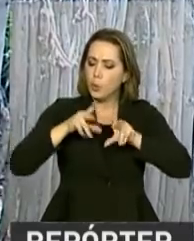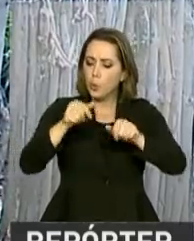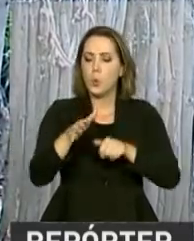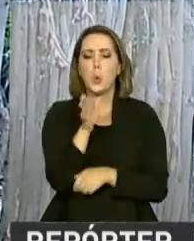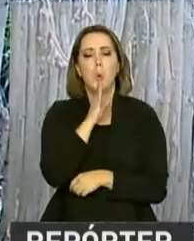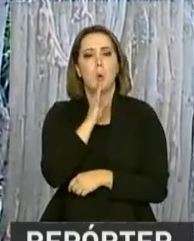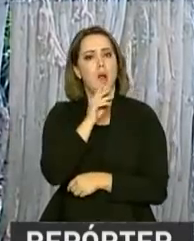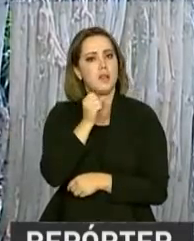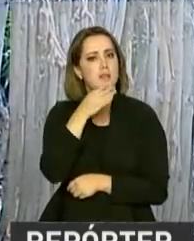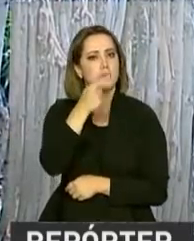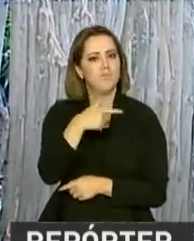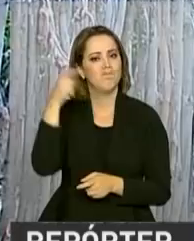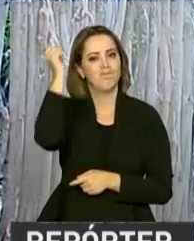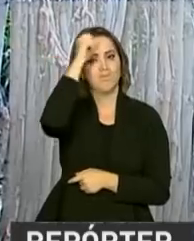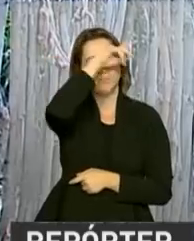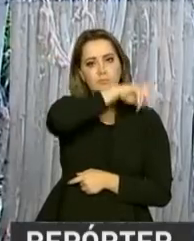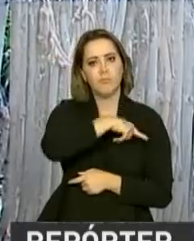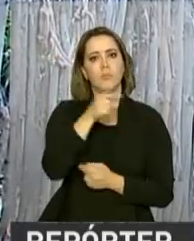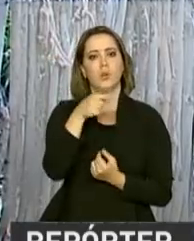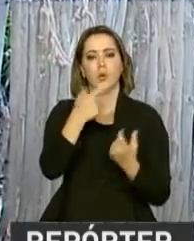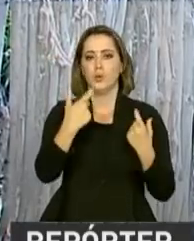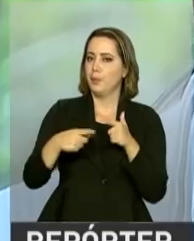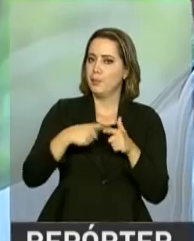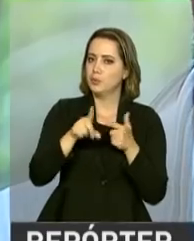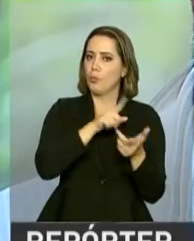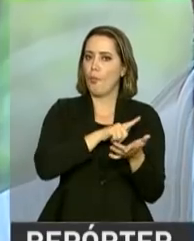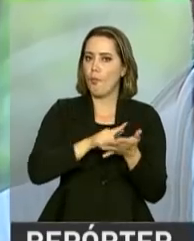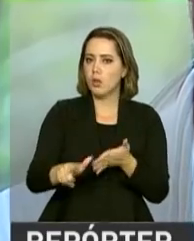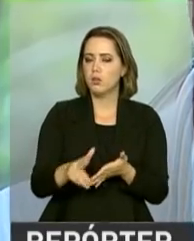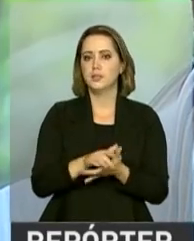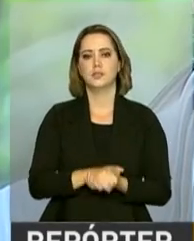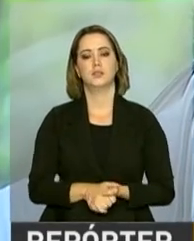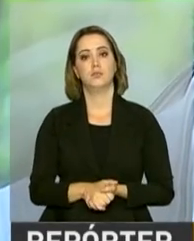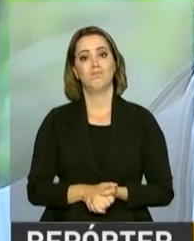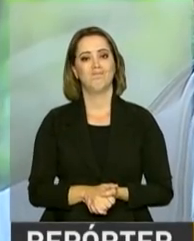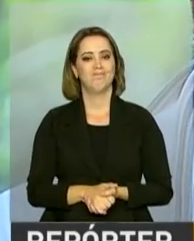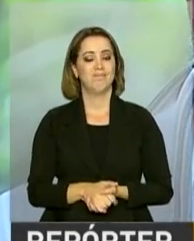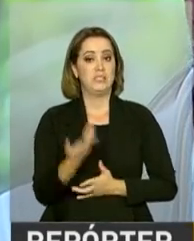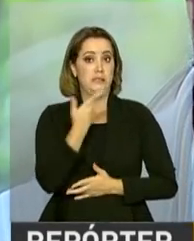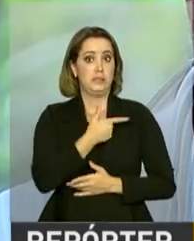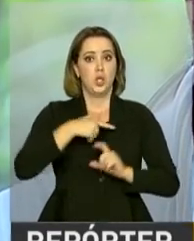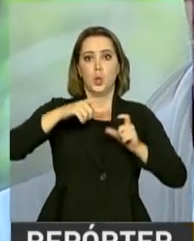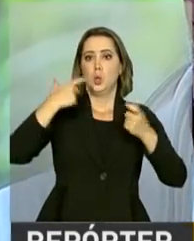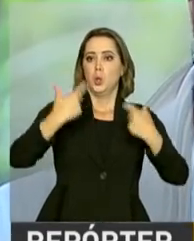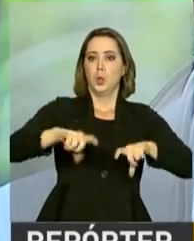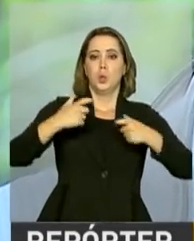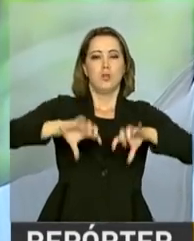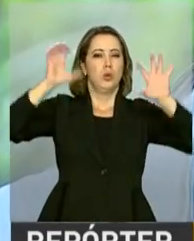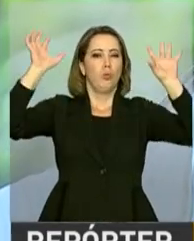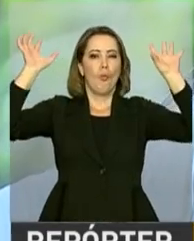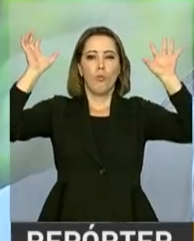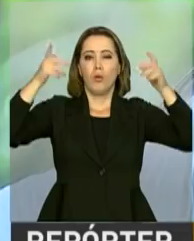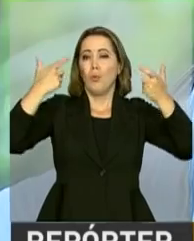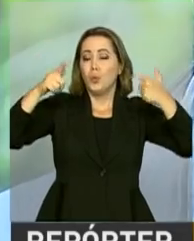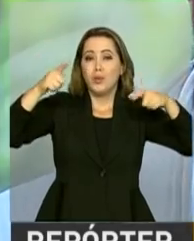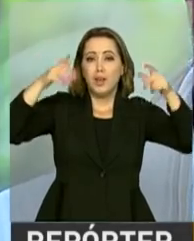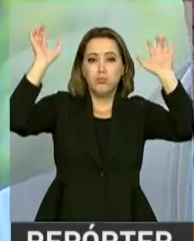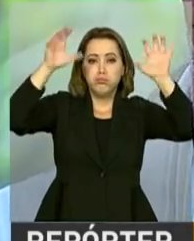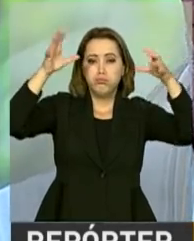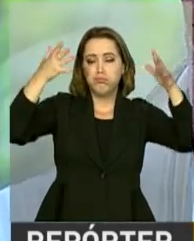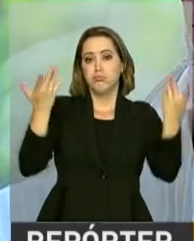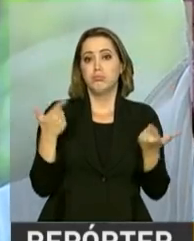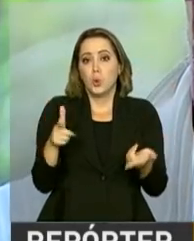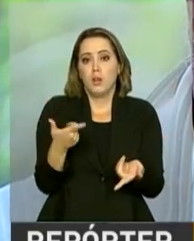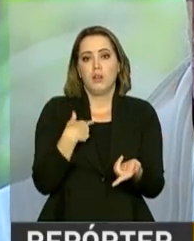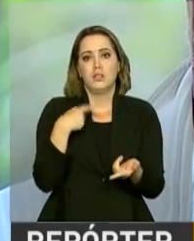bem as dificuldades provocadas pela seca. Na região que não chove, como nós já estamos com 5 anos de seca aqui na